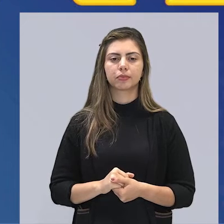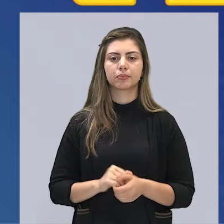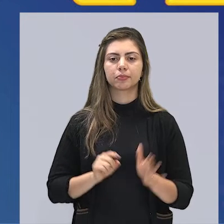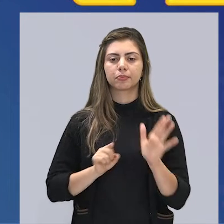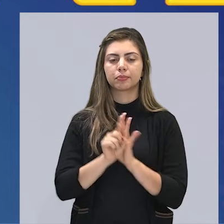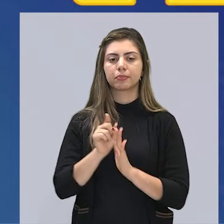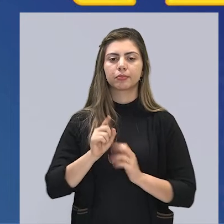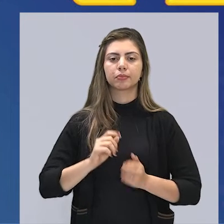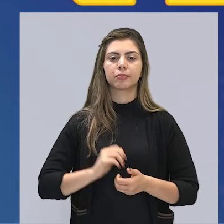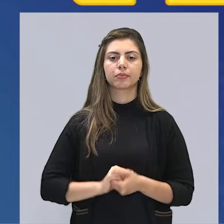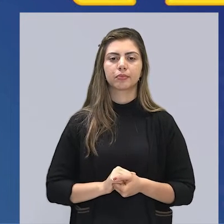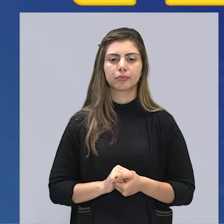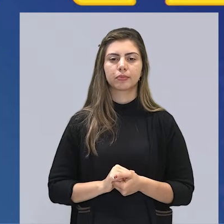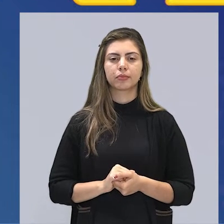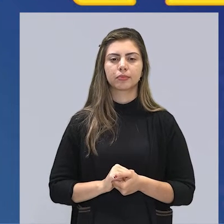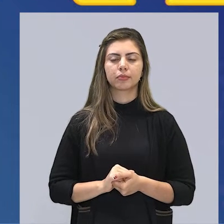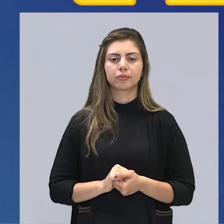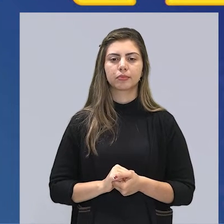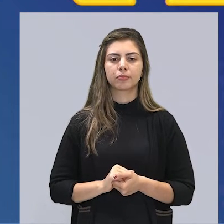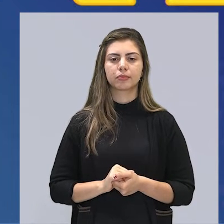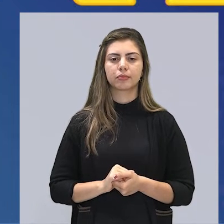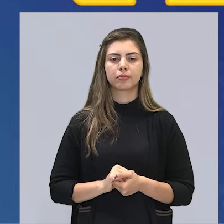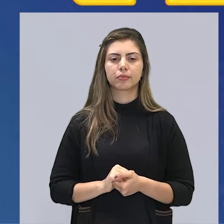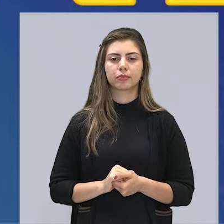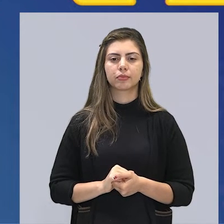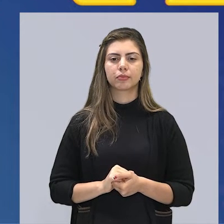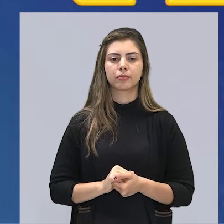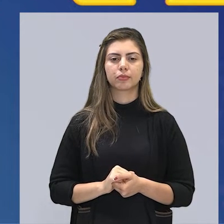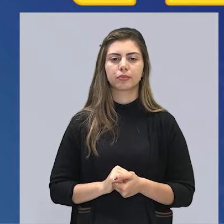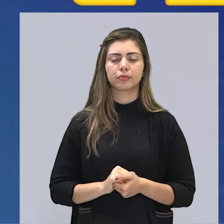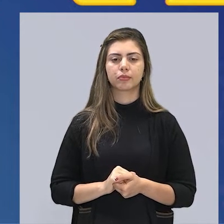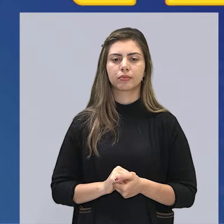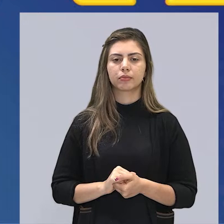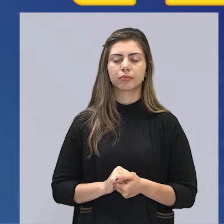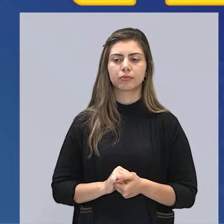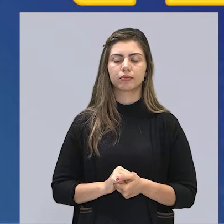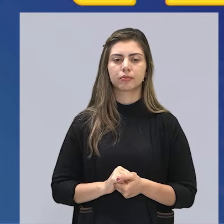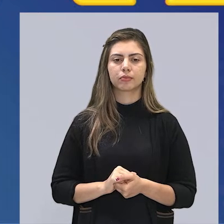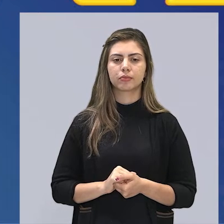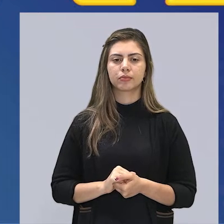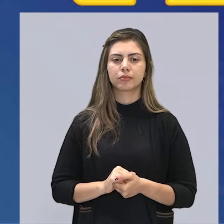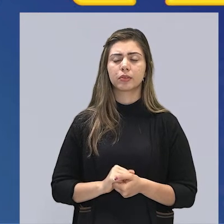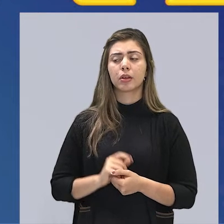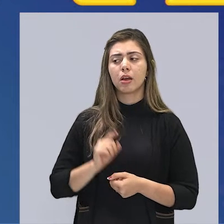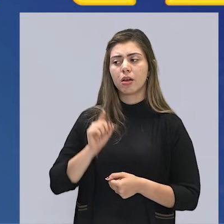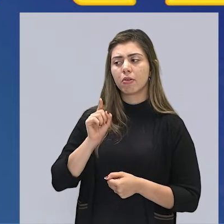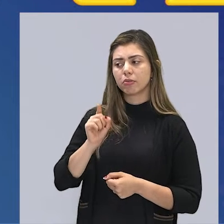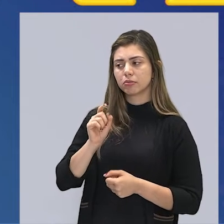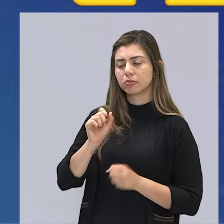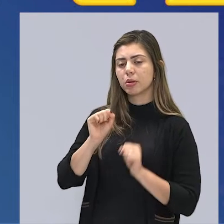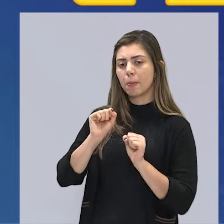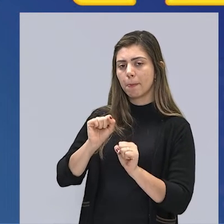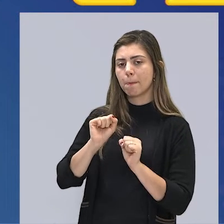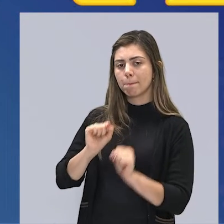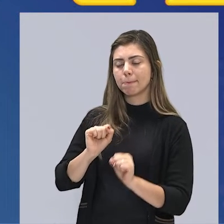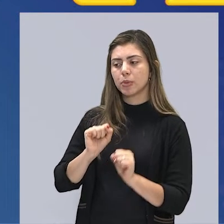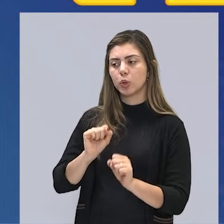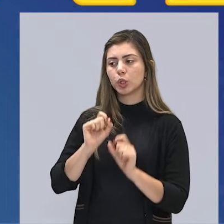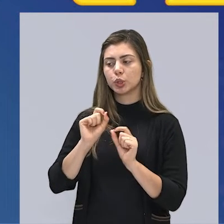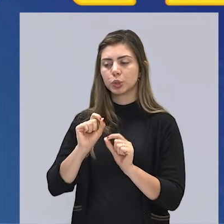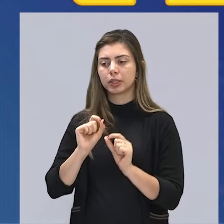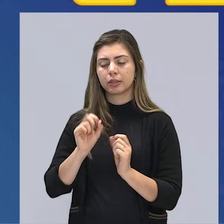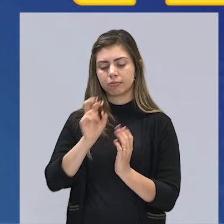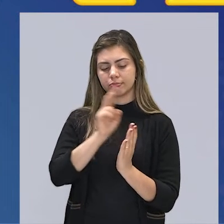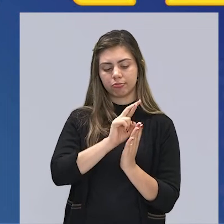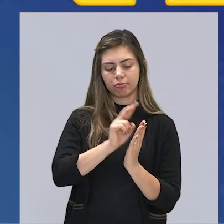Could you please send me the report by tomorrow? Você poderia me enviar ou fazer um